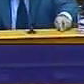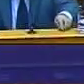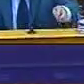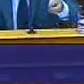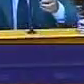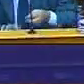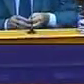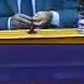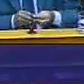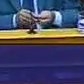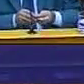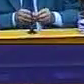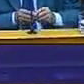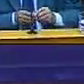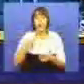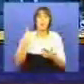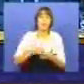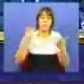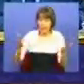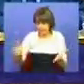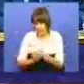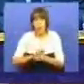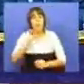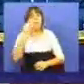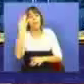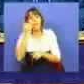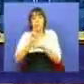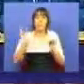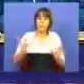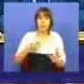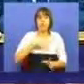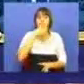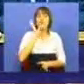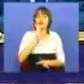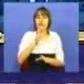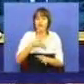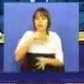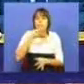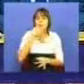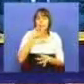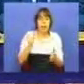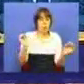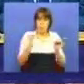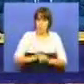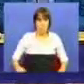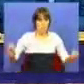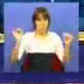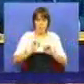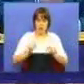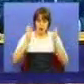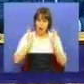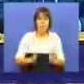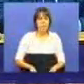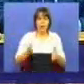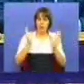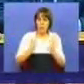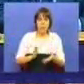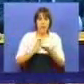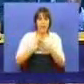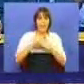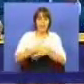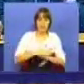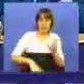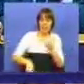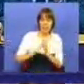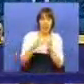Sr. Presidente, primeiro, pelas razões que explicitei, não há necessidade de intervenção